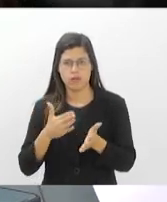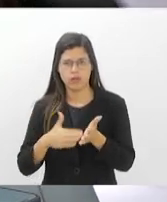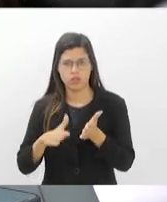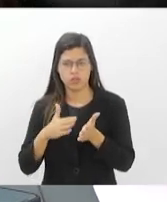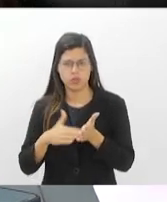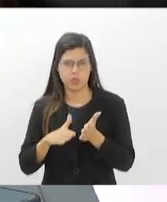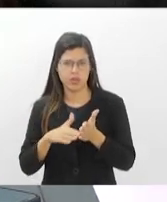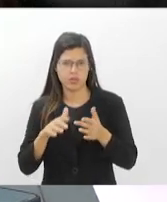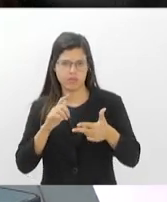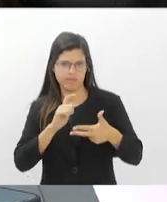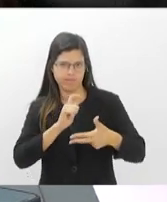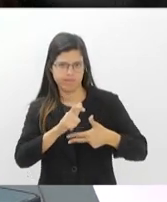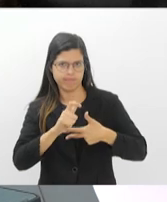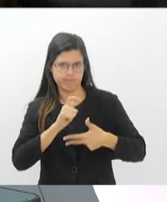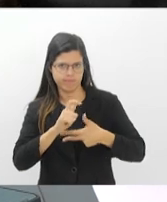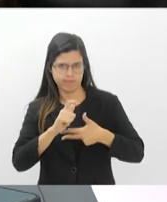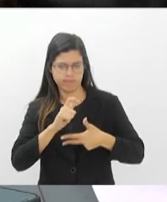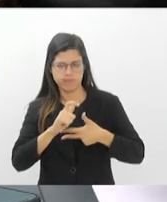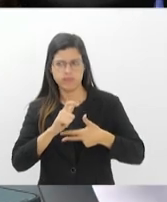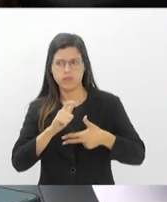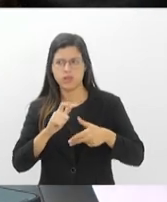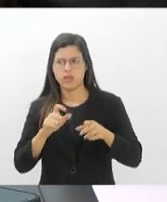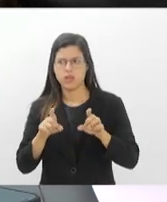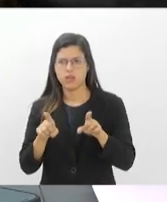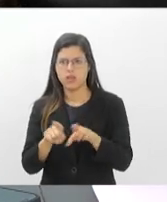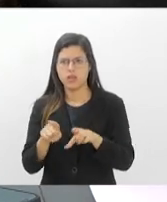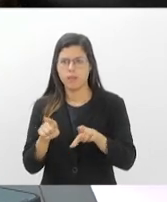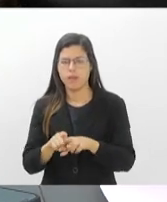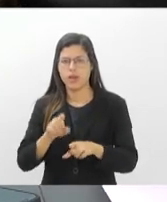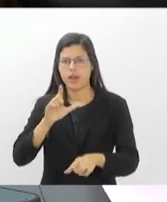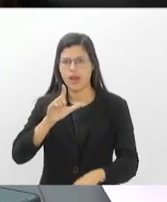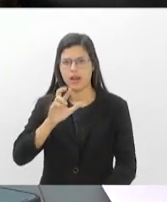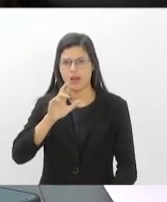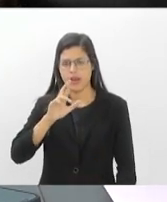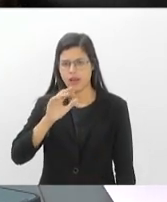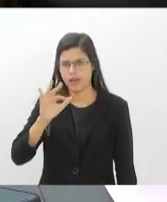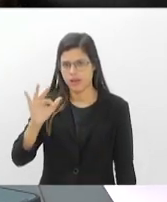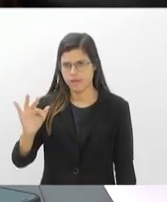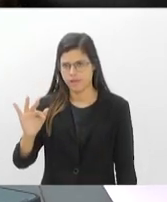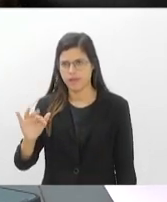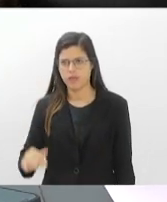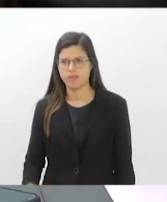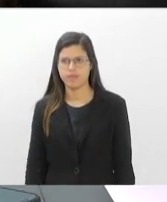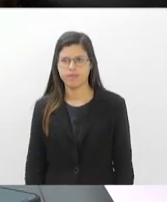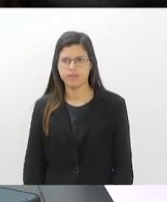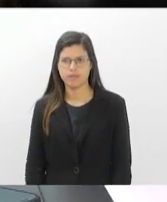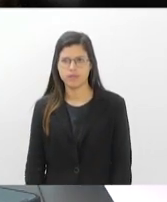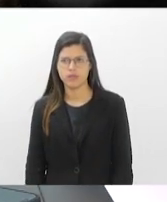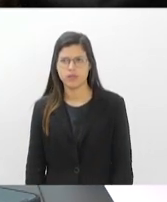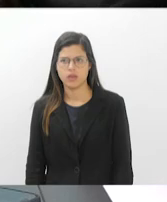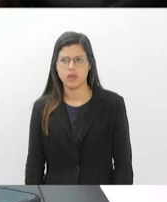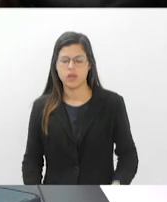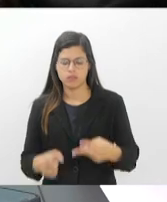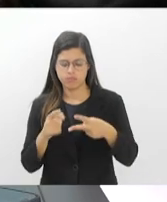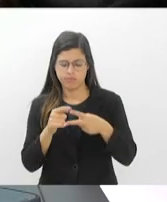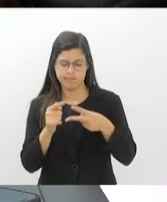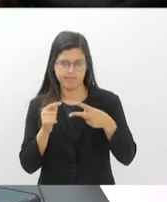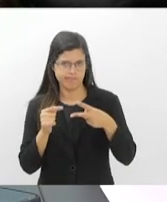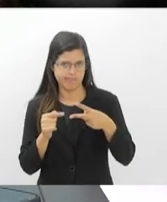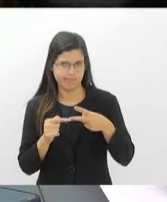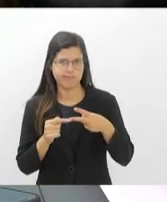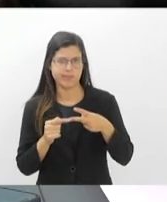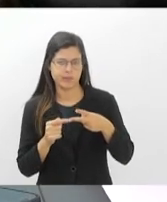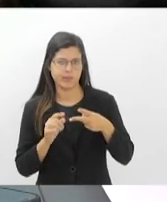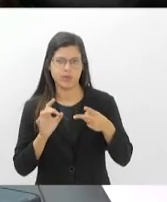E também a própria LRF. Então, só esses dois preceitos